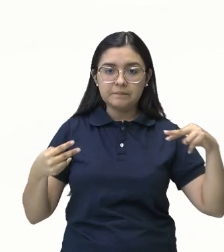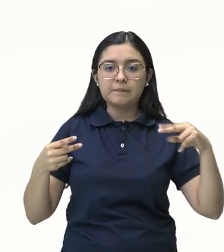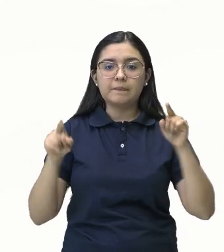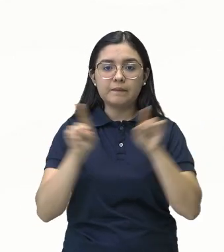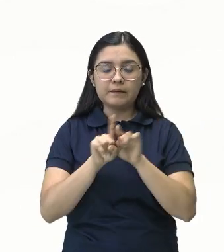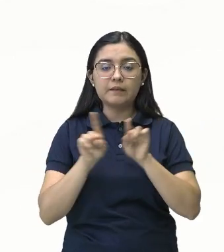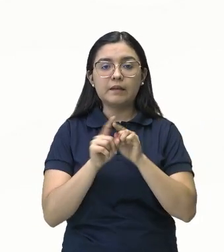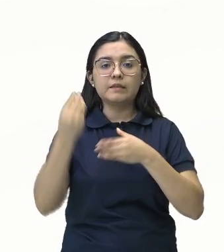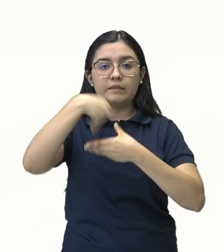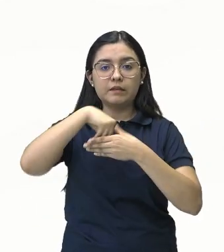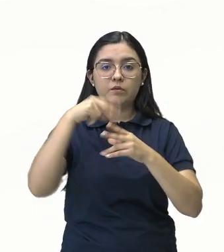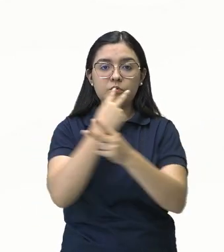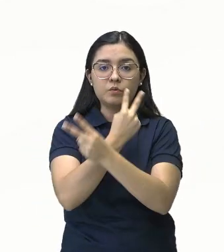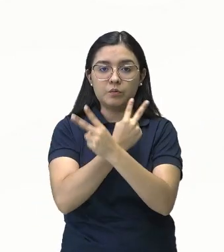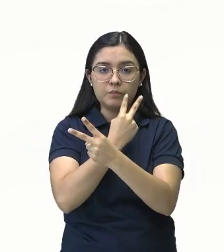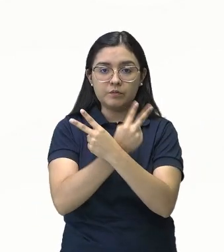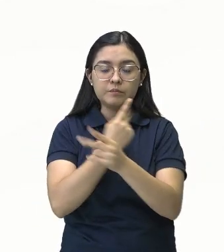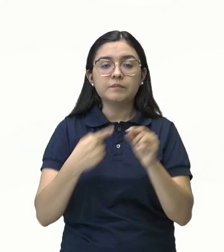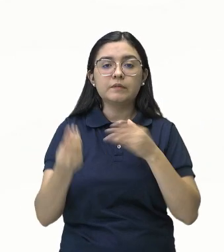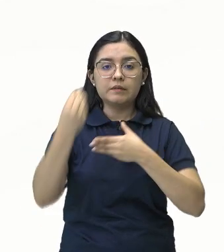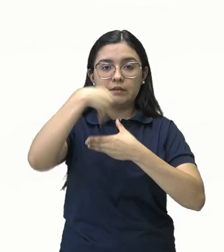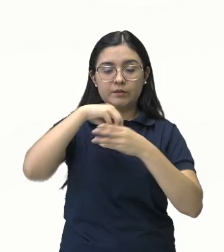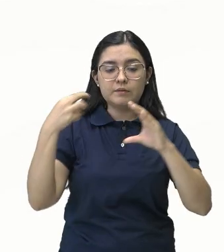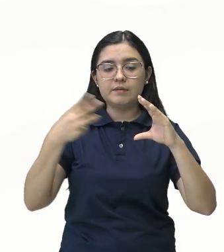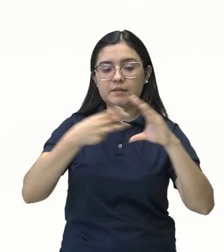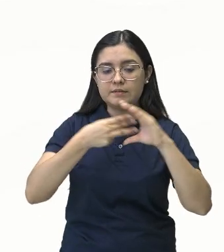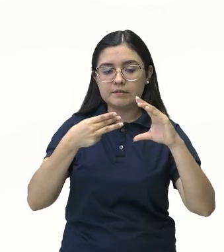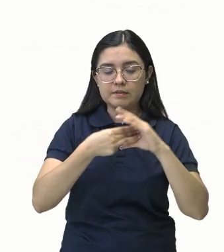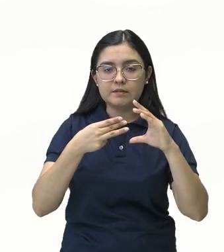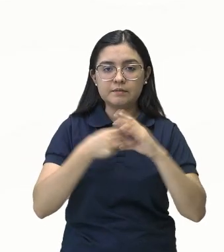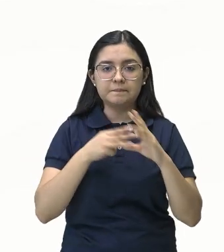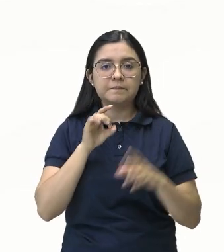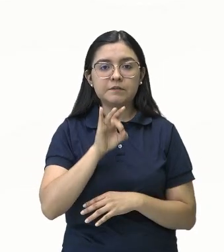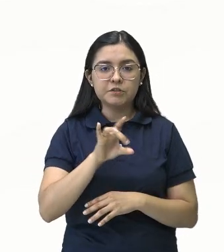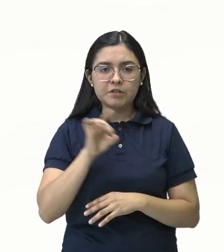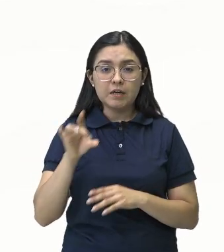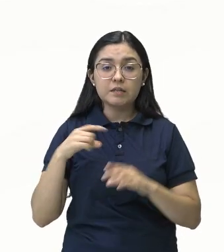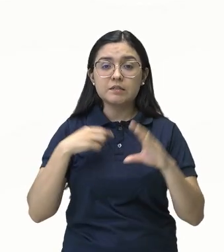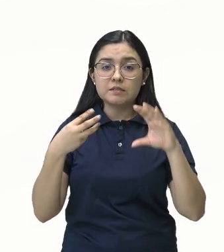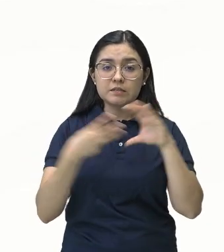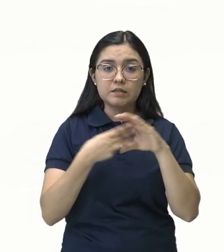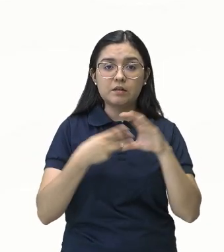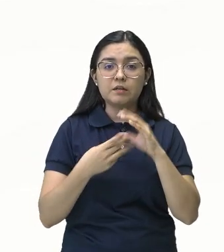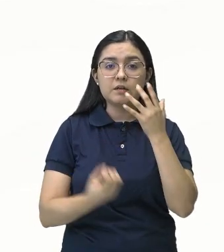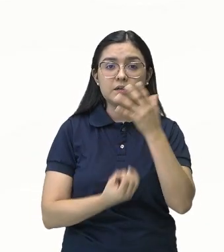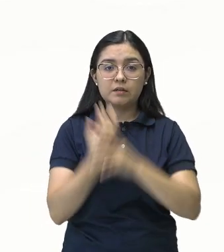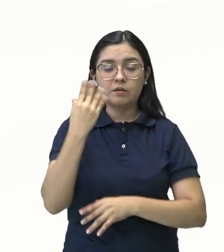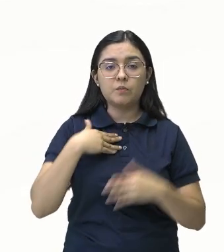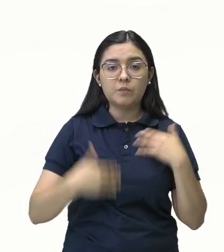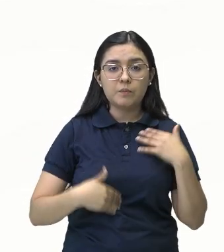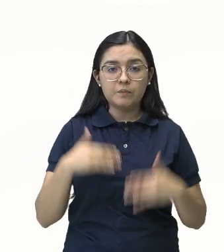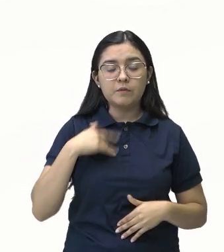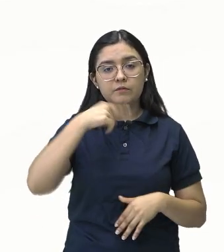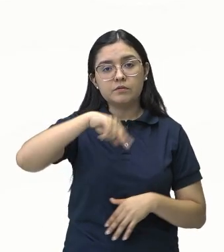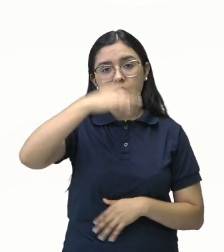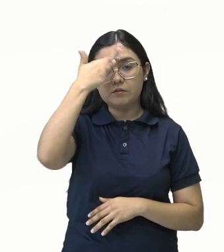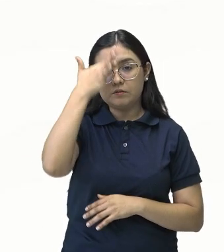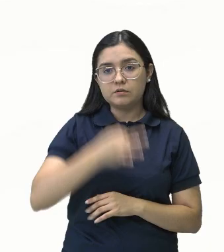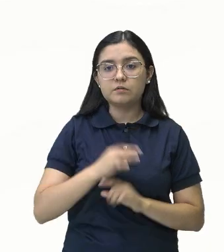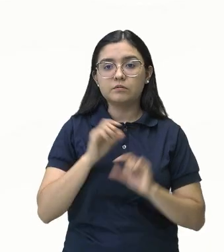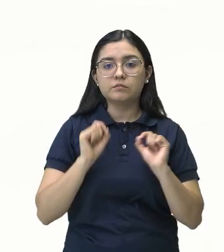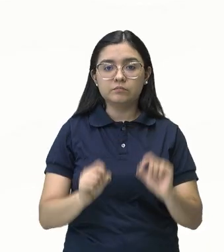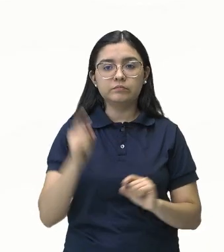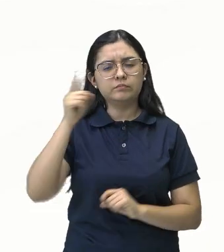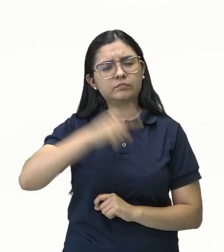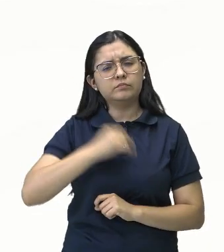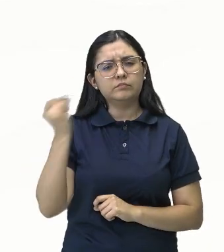dos cromossomos, que está presente dentro das células, de cada célula que forma o seu corpo, para você entender aí o